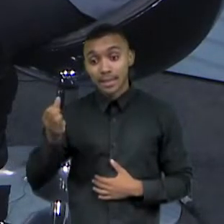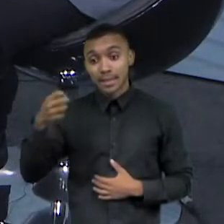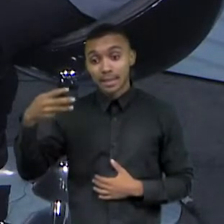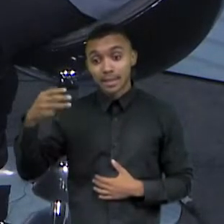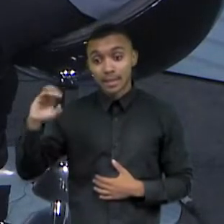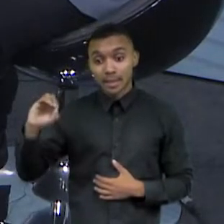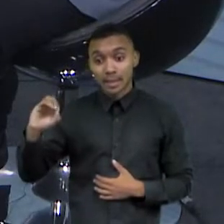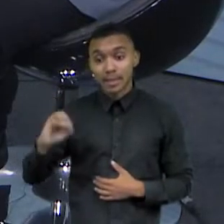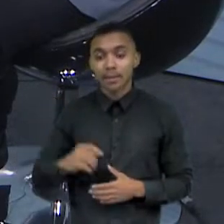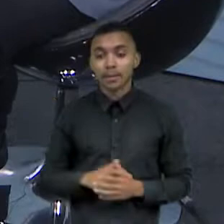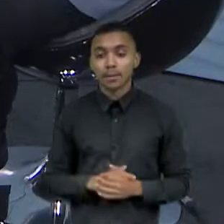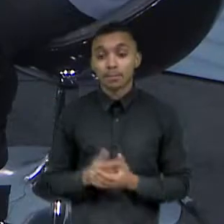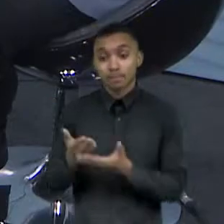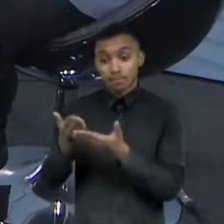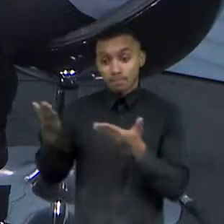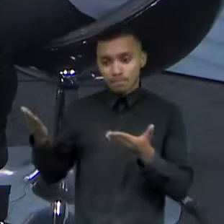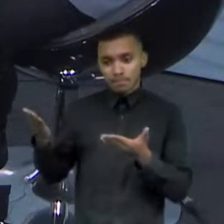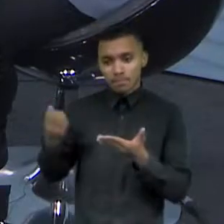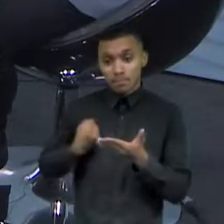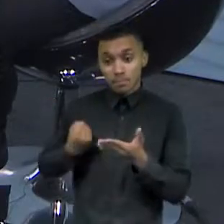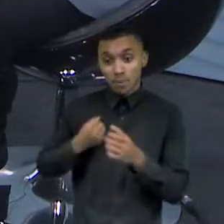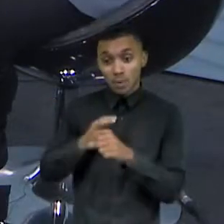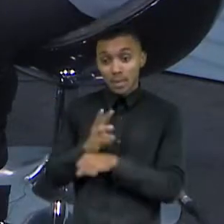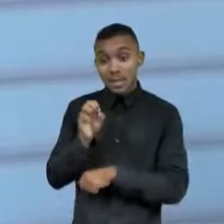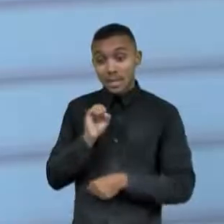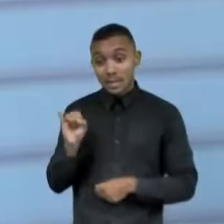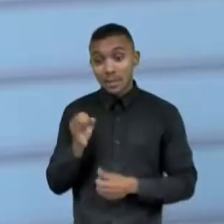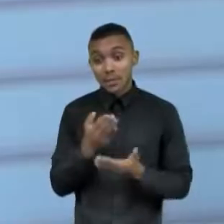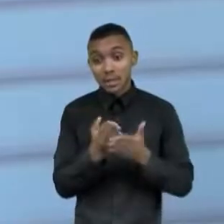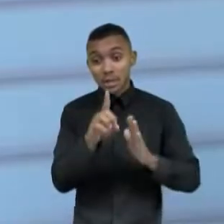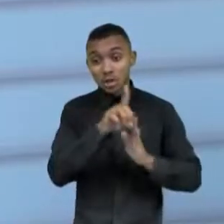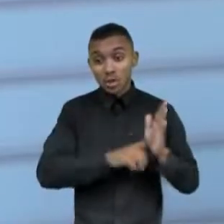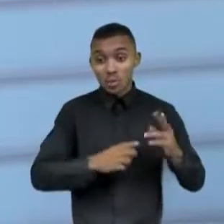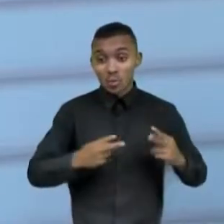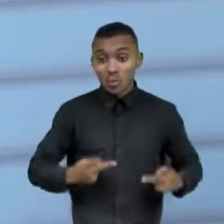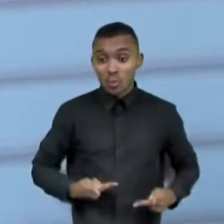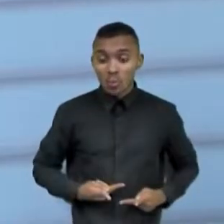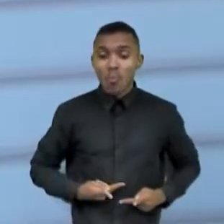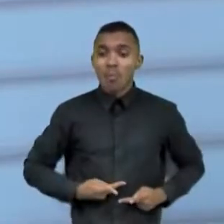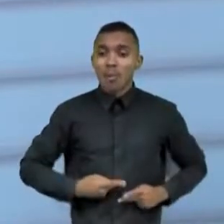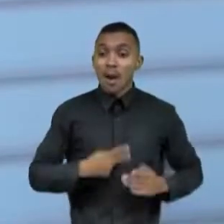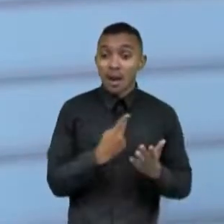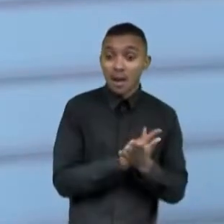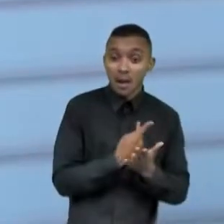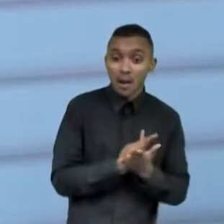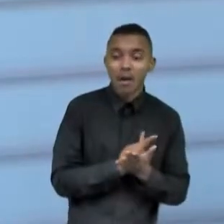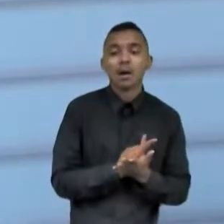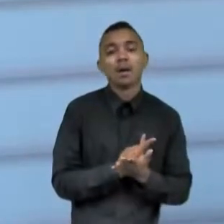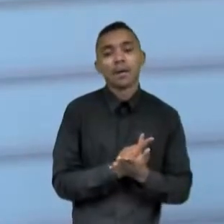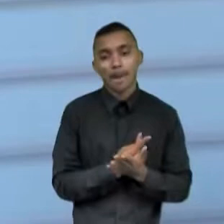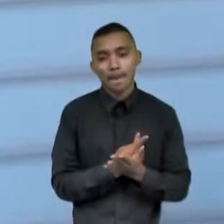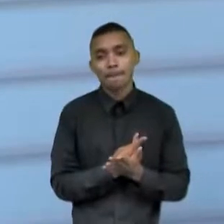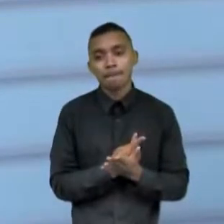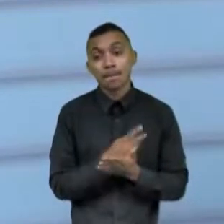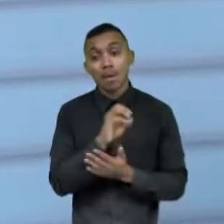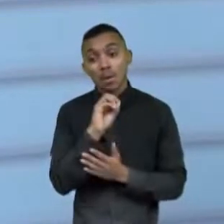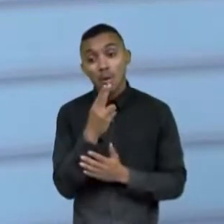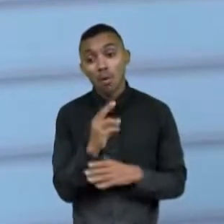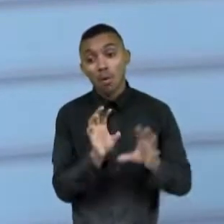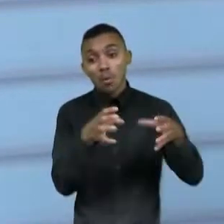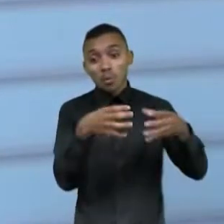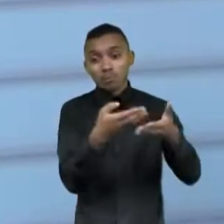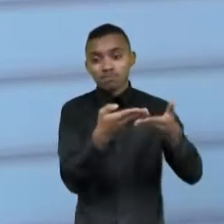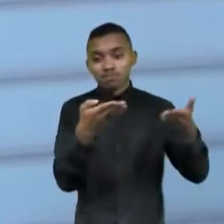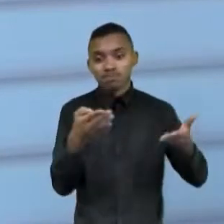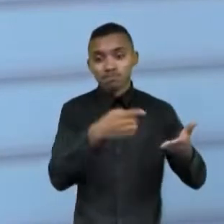999-40-3630. Através desse contato, as pessoas que sofreram violações de direitos humanos, sobretudo os coletivos, né, coletividades,